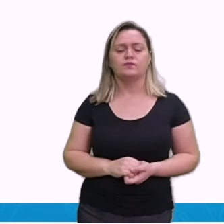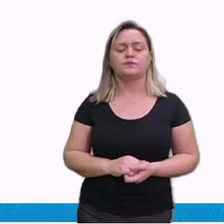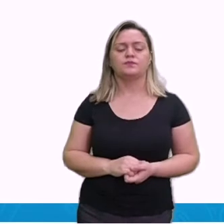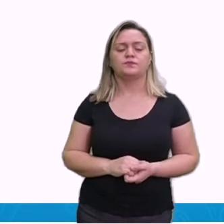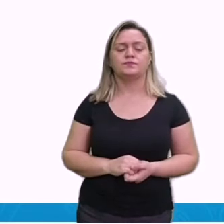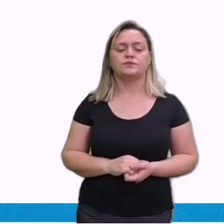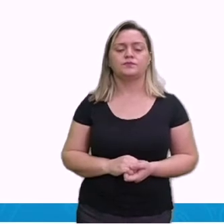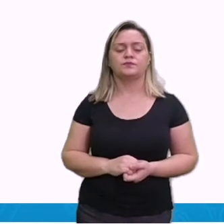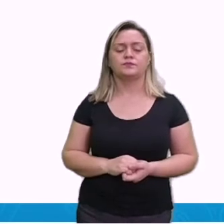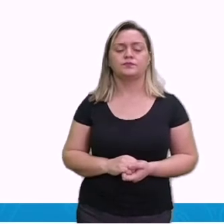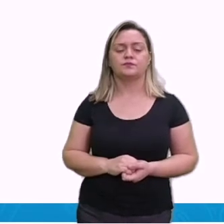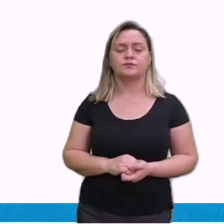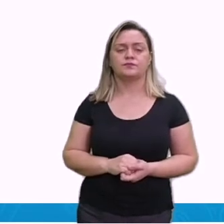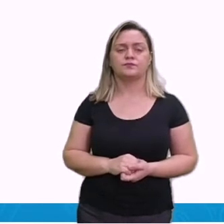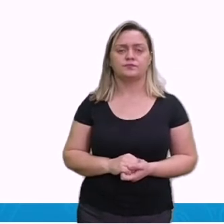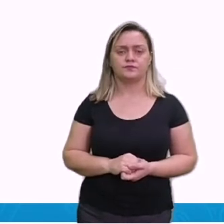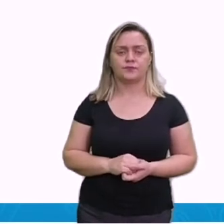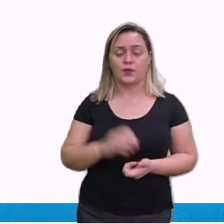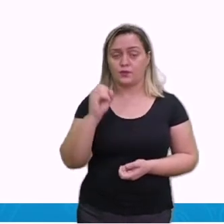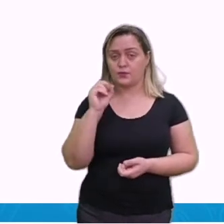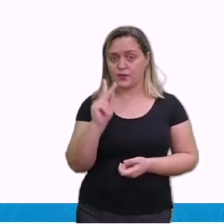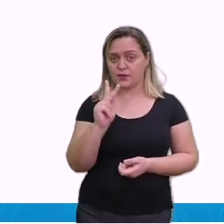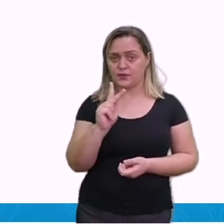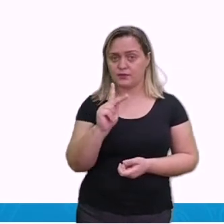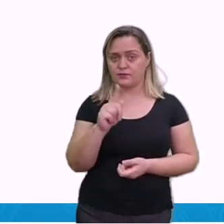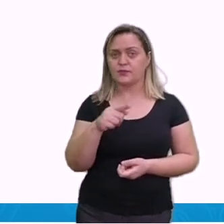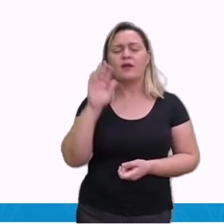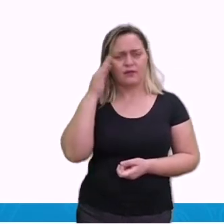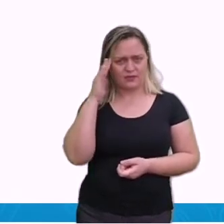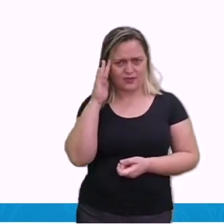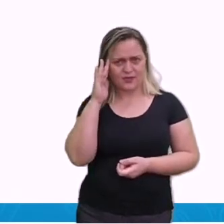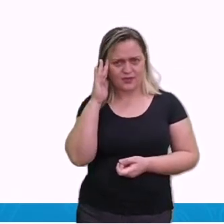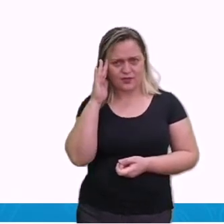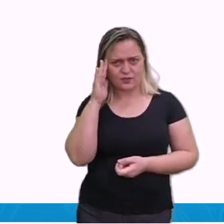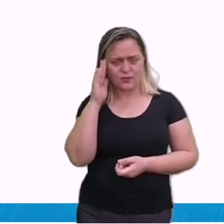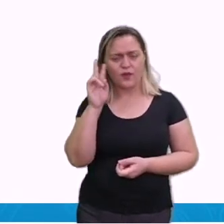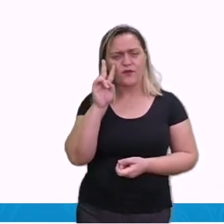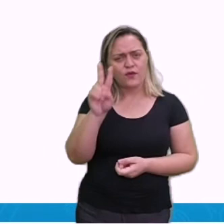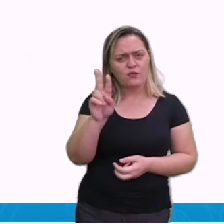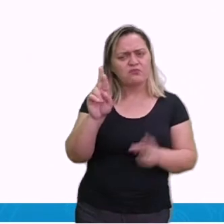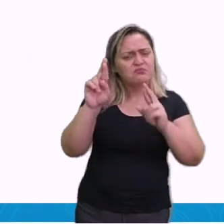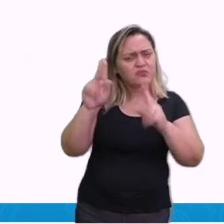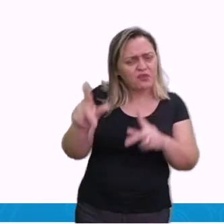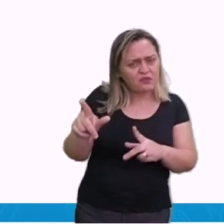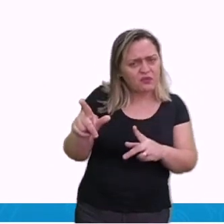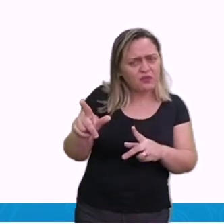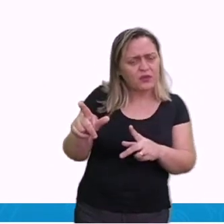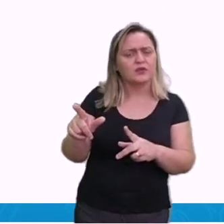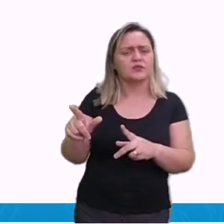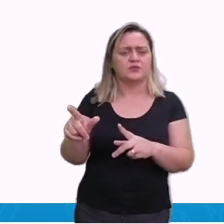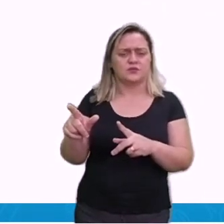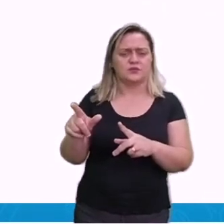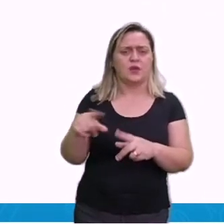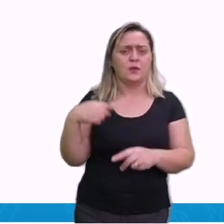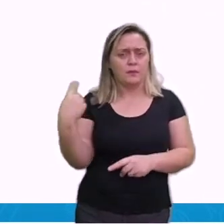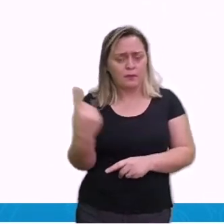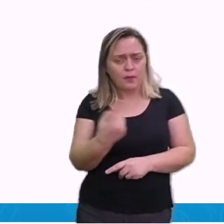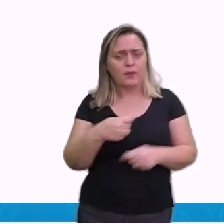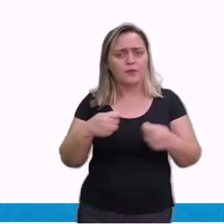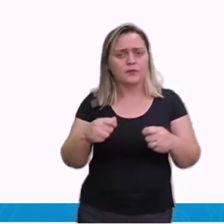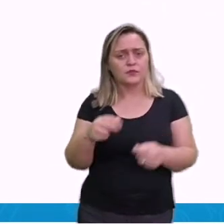é coloridos? Não, eu preciso passar toda a frase para o plural. Então, o certo